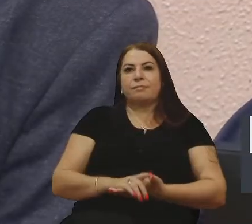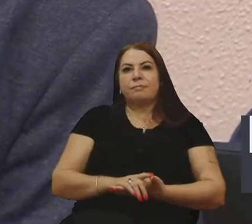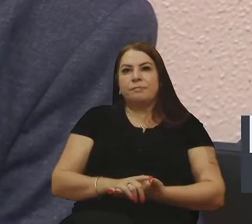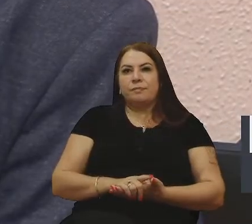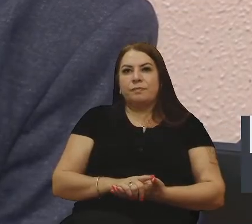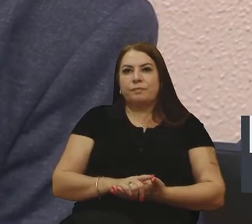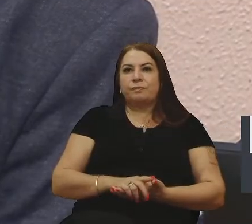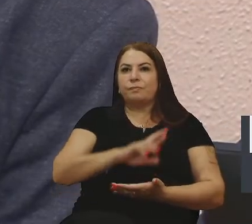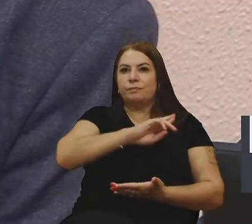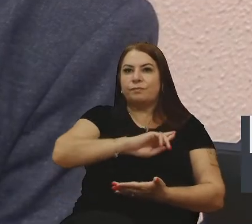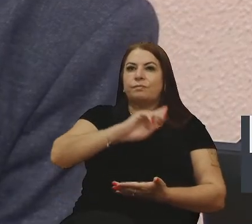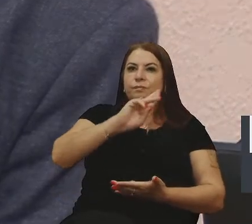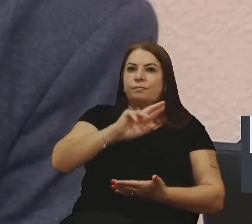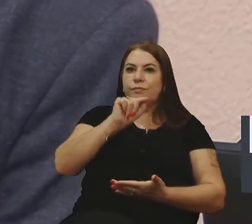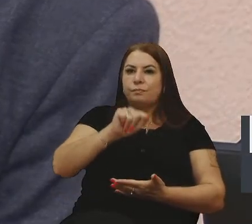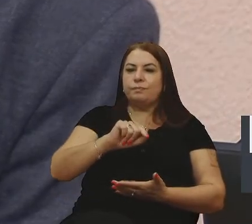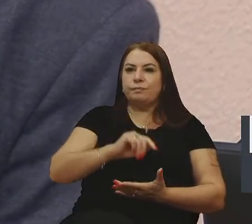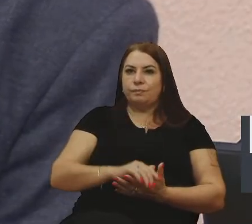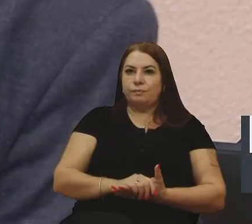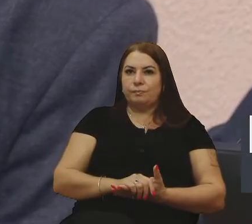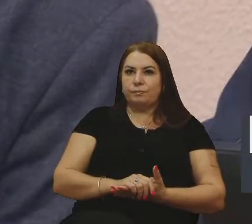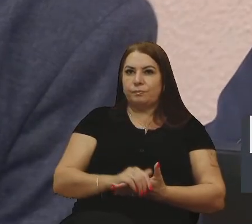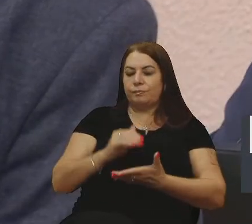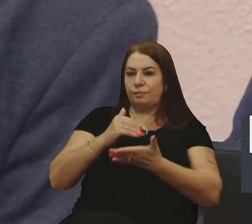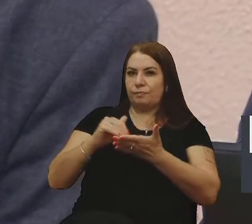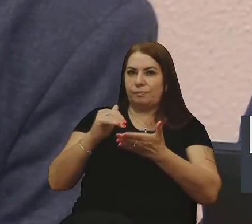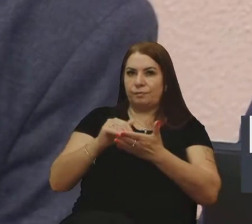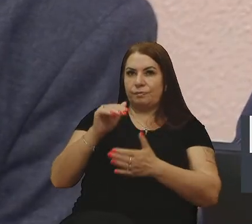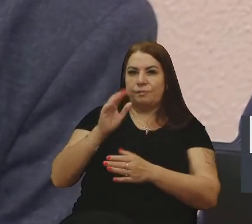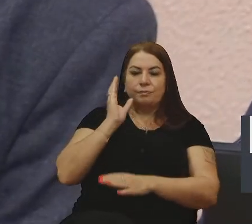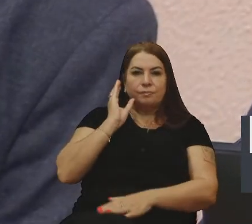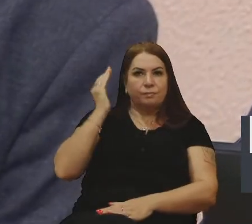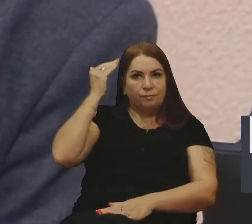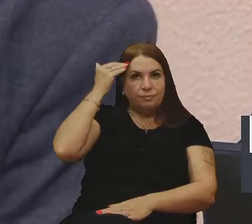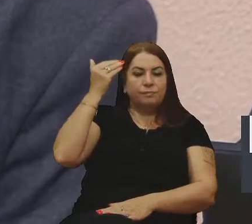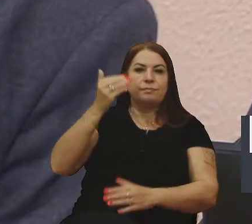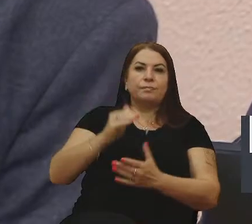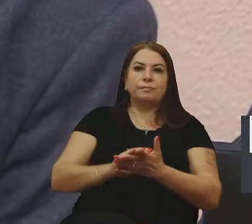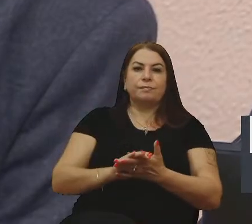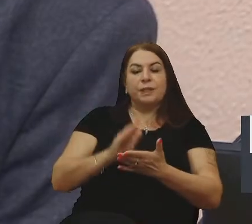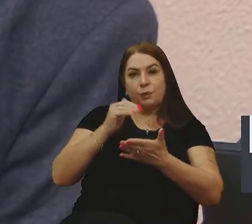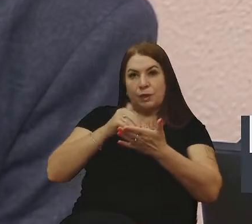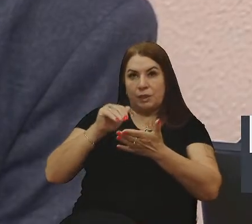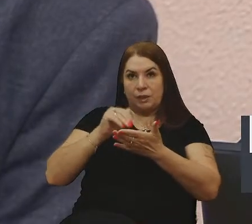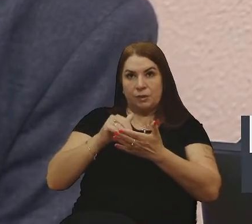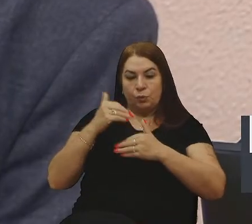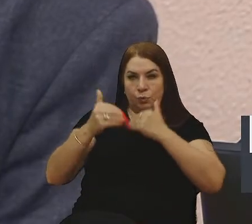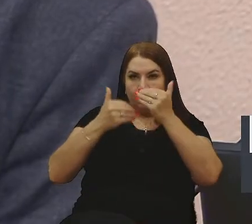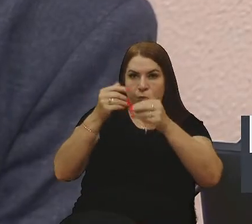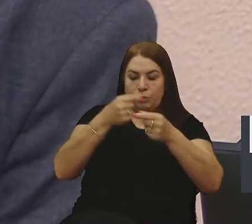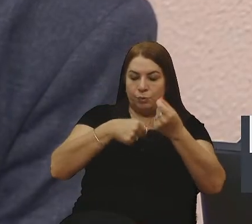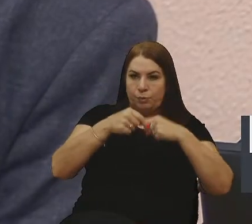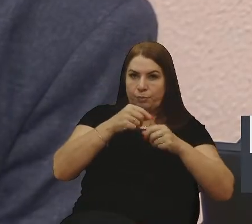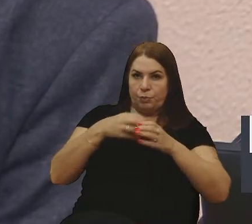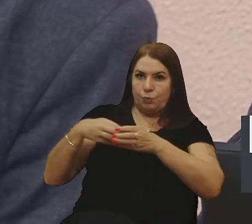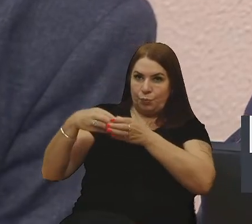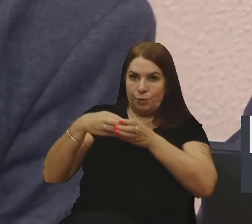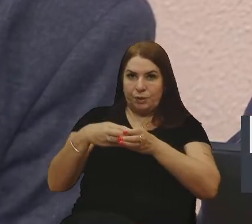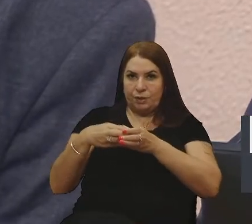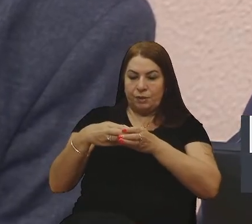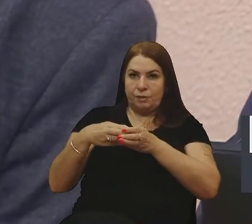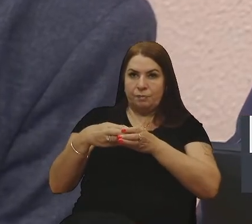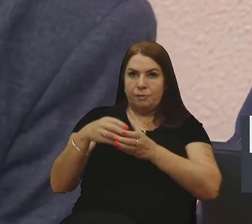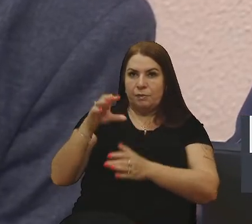E representando aqui o secretário Felipe Grêmio Maia, que é o secretário de Desenvolvimento Econômico e Turismo,